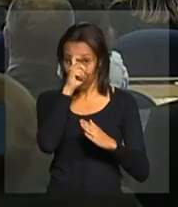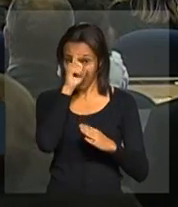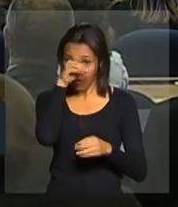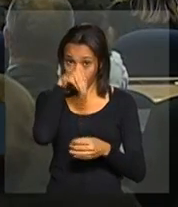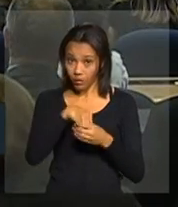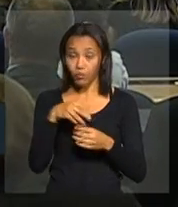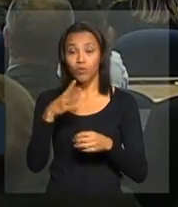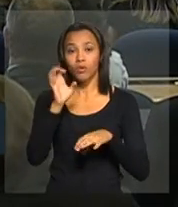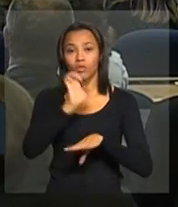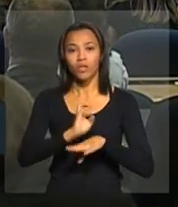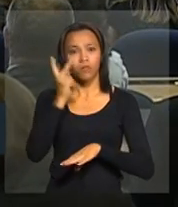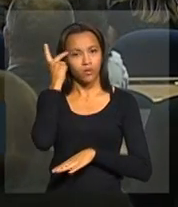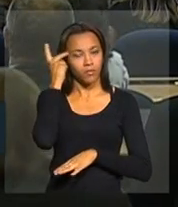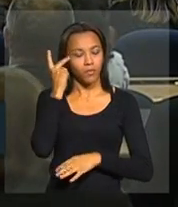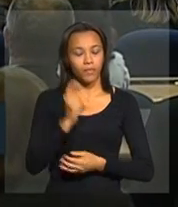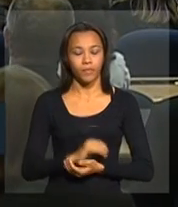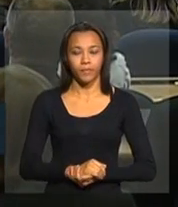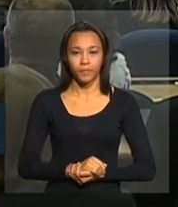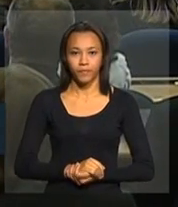Paulo.